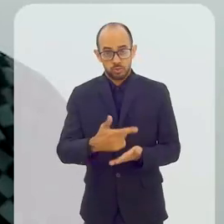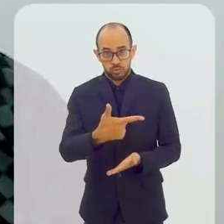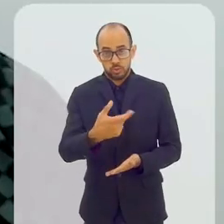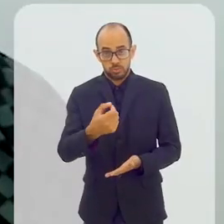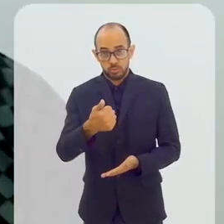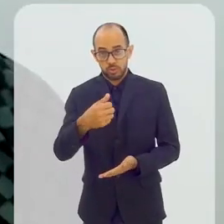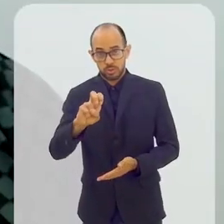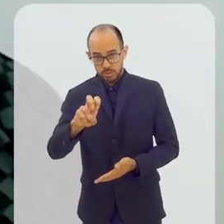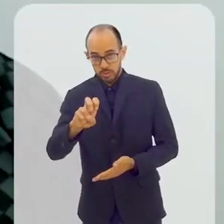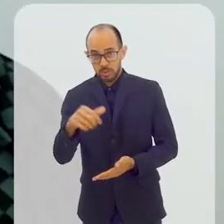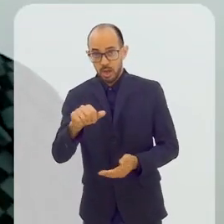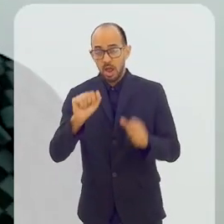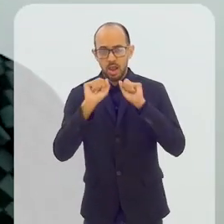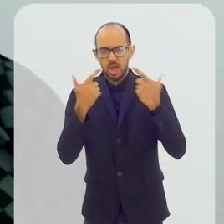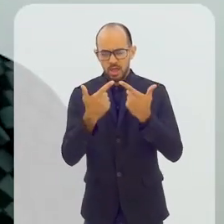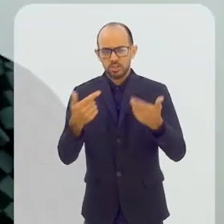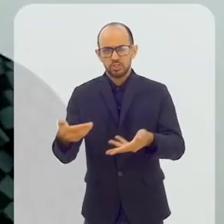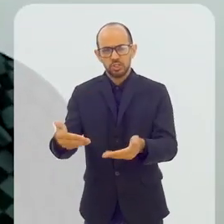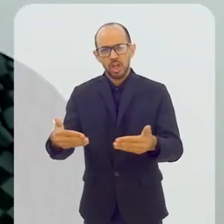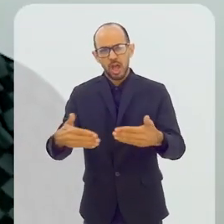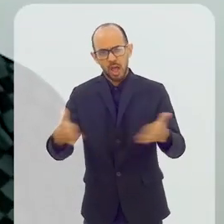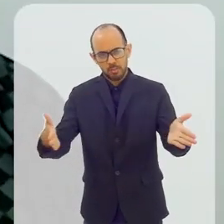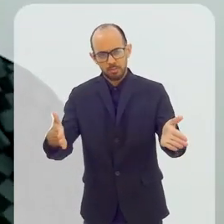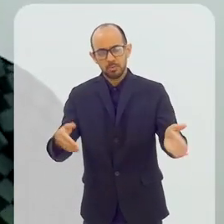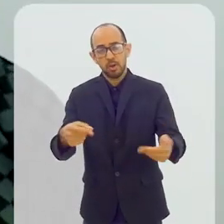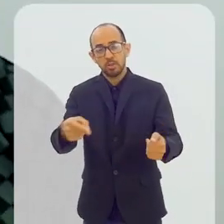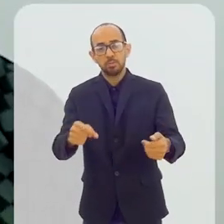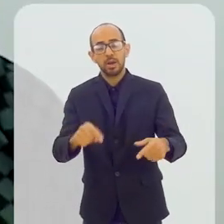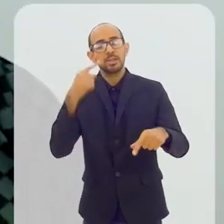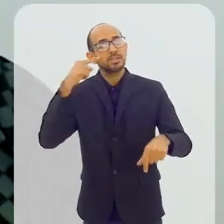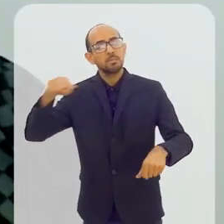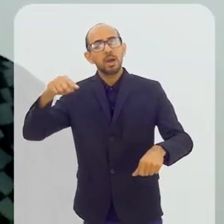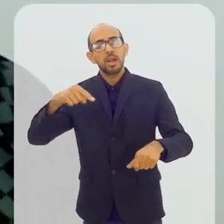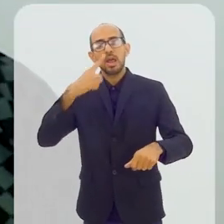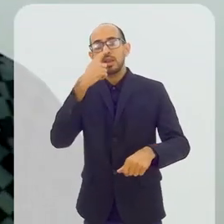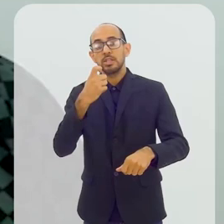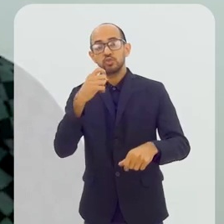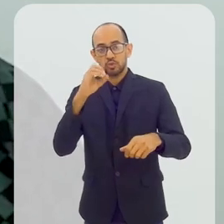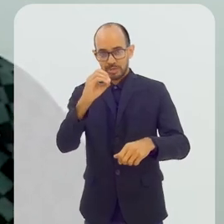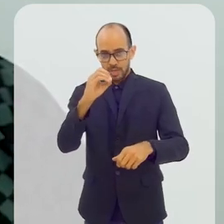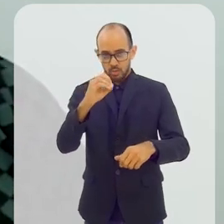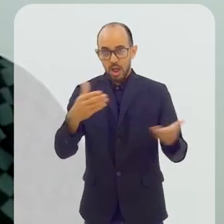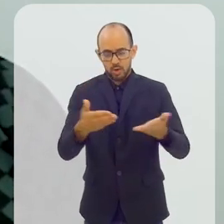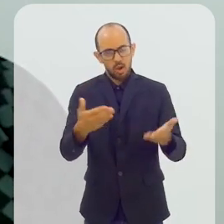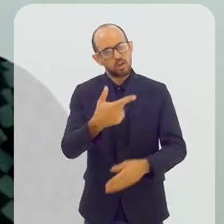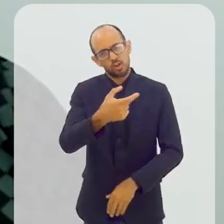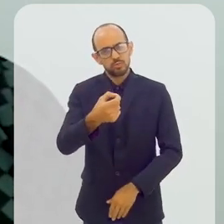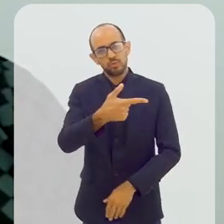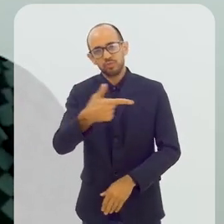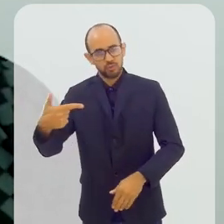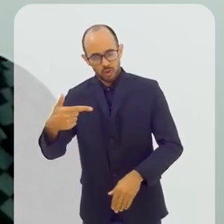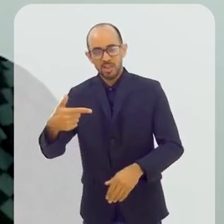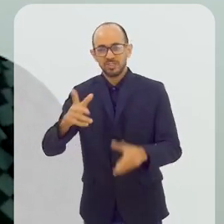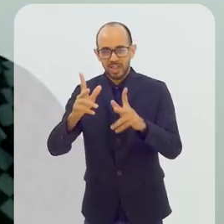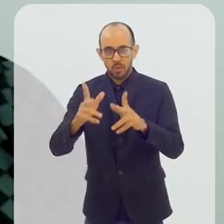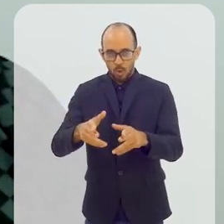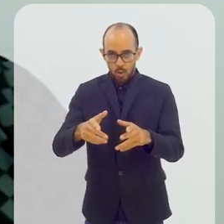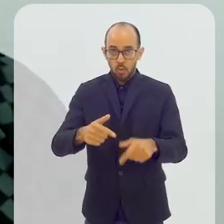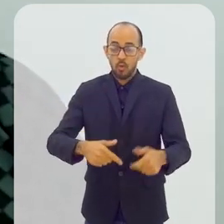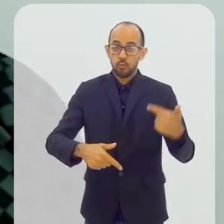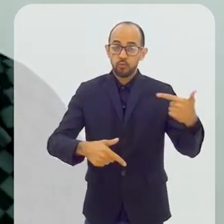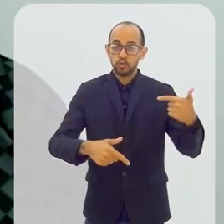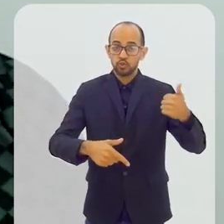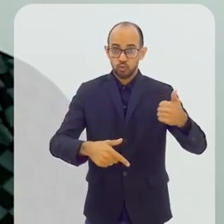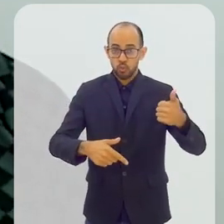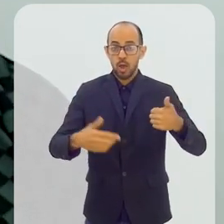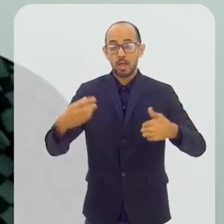Desde 2015, a Alerj abre as portas para receber a Semana Lixo Zero. Esse ano de 2022 não será diferente.